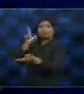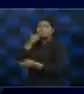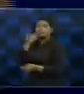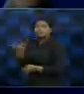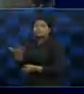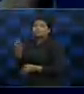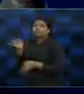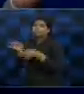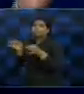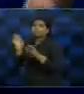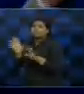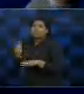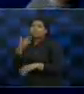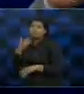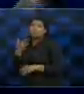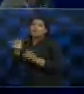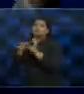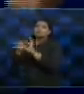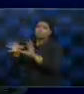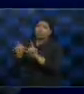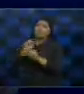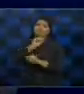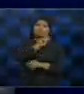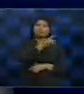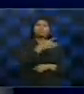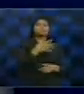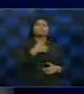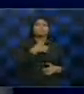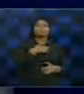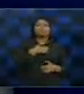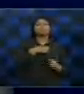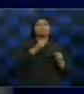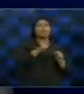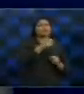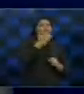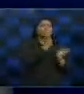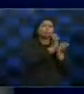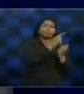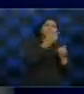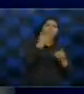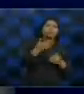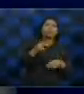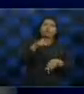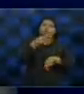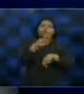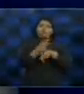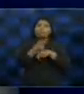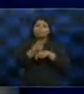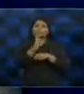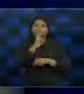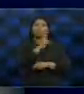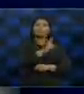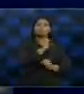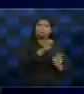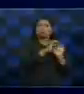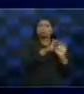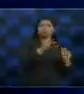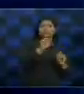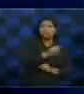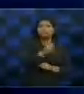se sentiu ofendido, a sua assessoria pode pedir agora, eles analisam e esse direito será concedido ou não. Ok? Muito